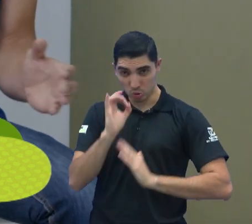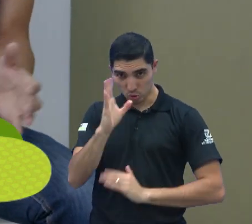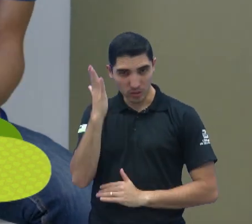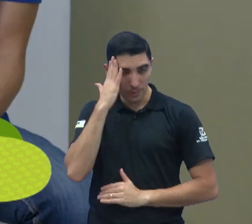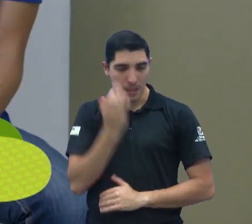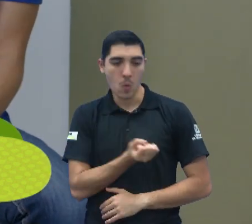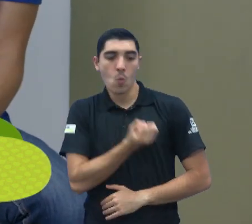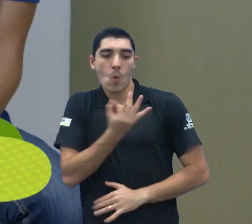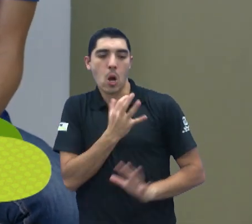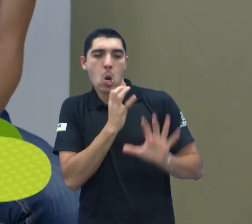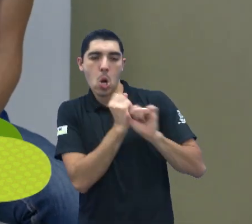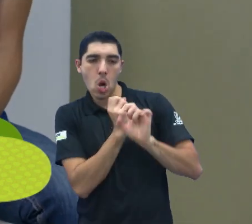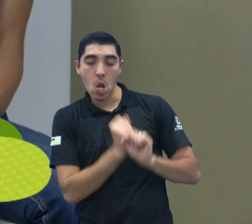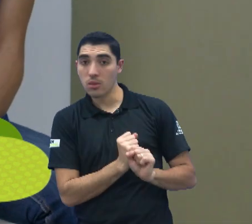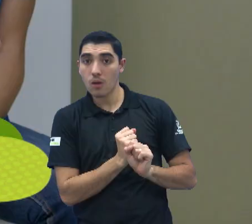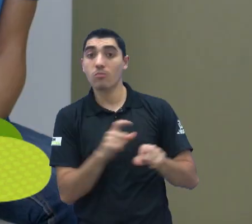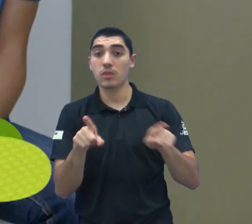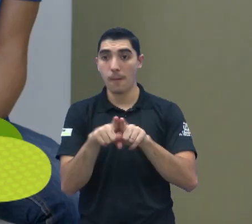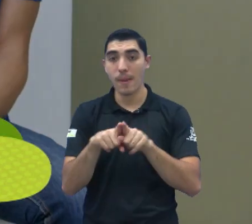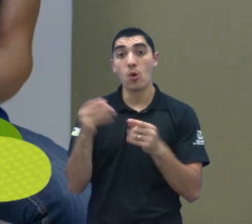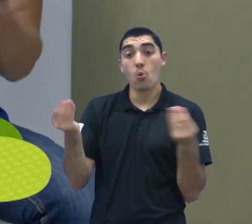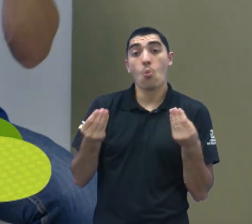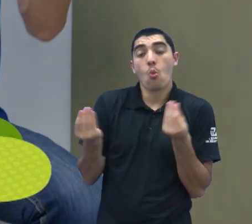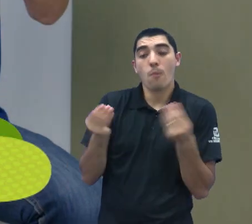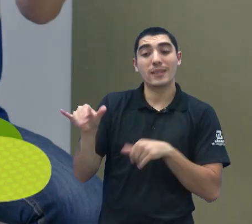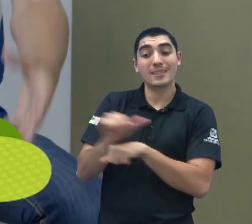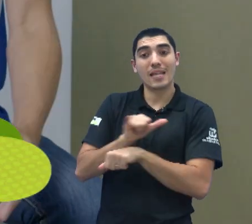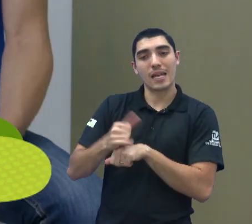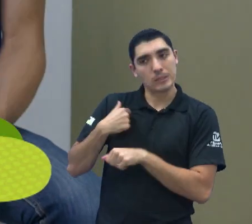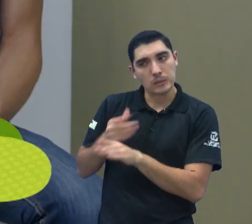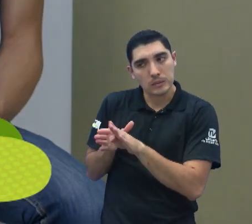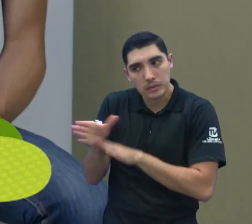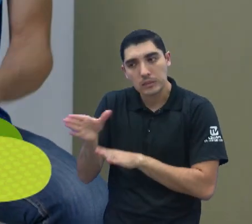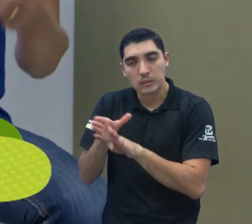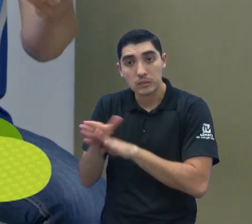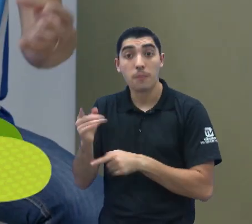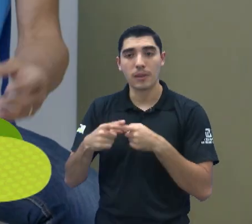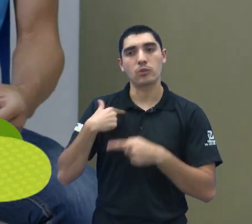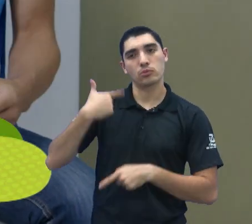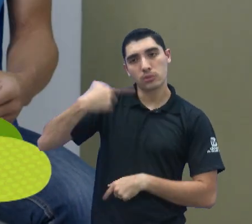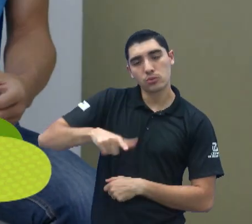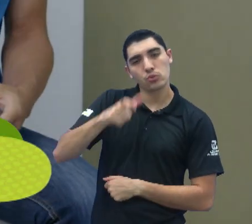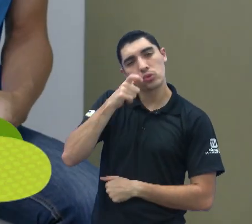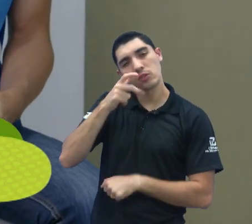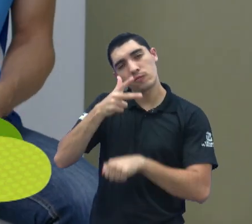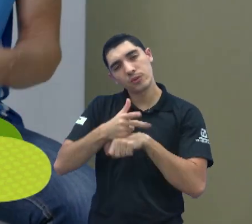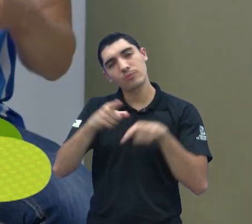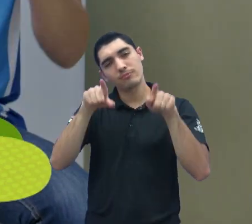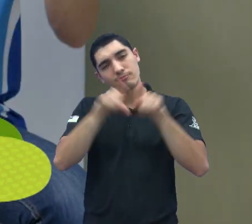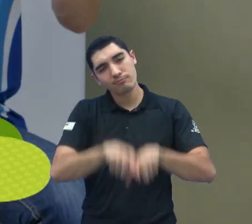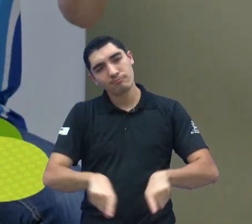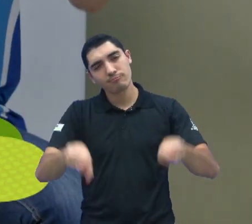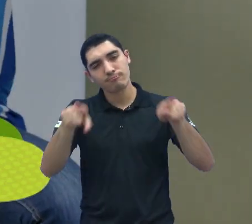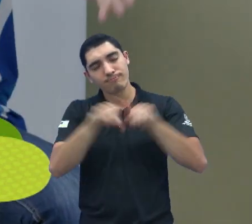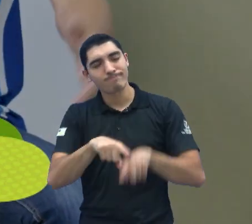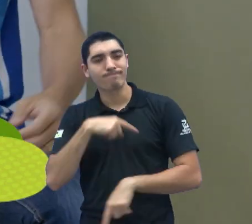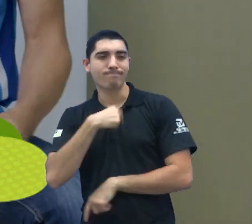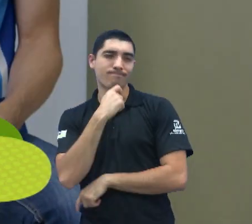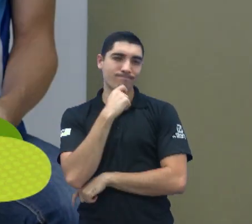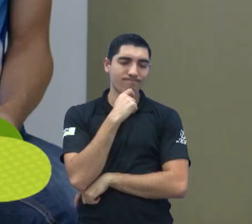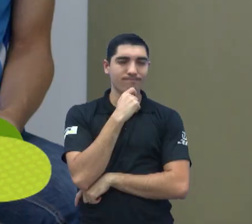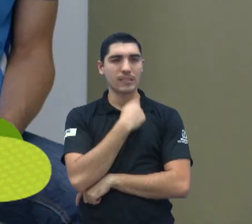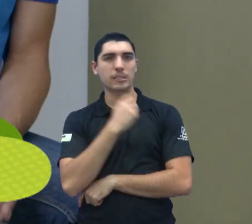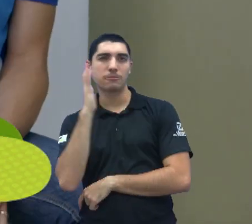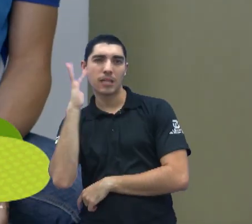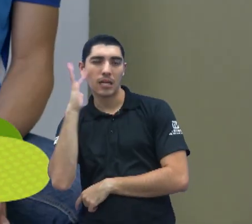na questão gestual, porque você tem que ver muita coisa, rever vídeo, para poder analisar números, você tem que rever aquilo. Ah, repete esse